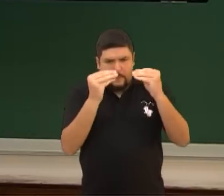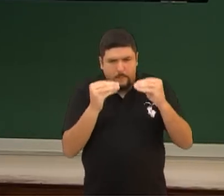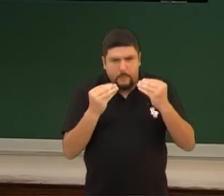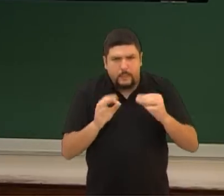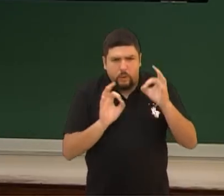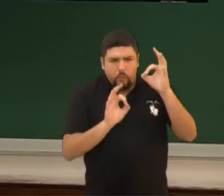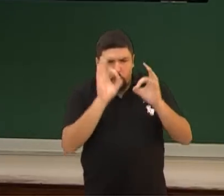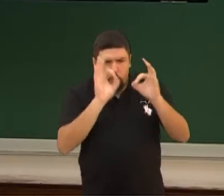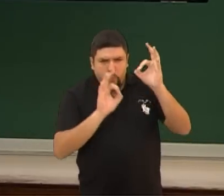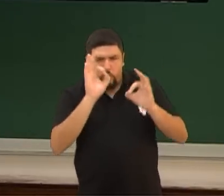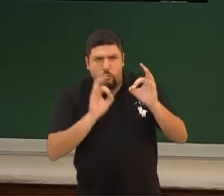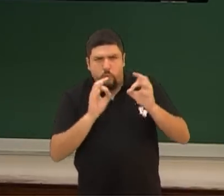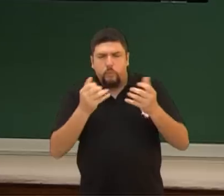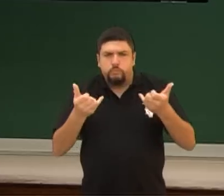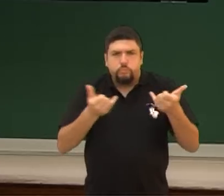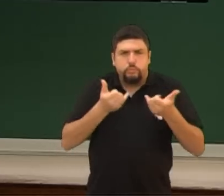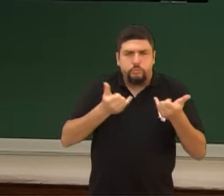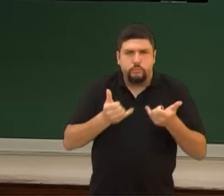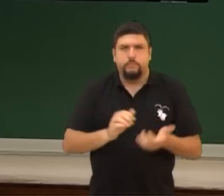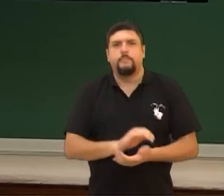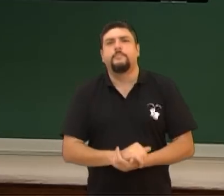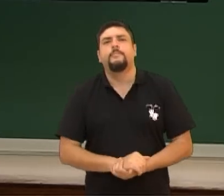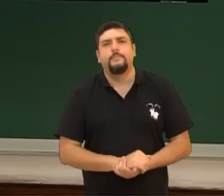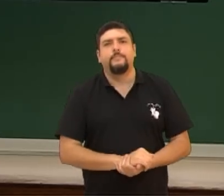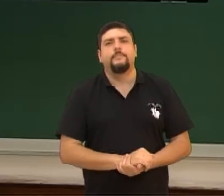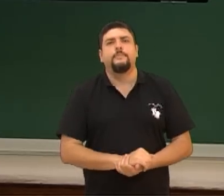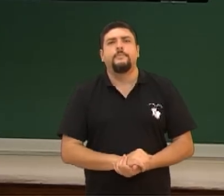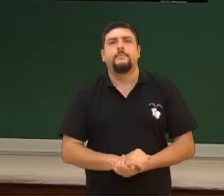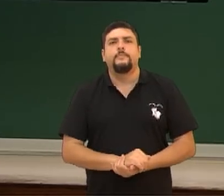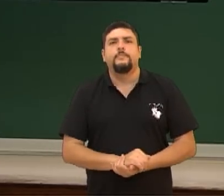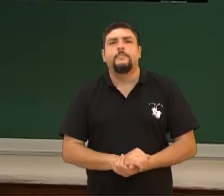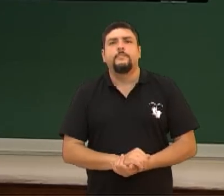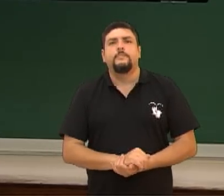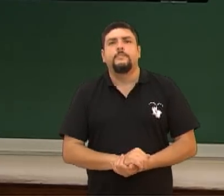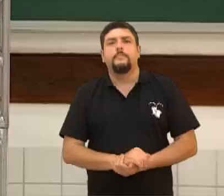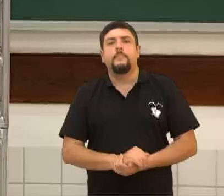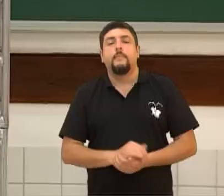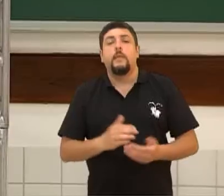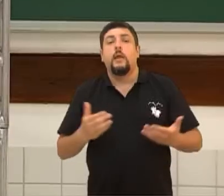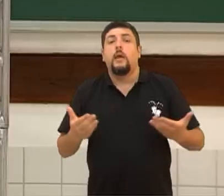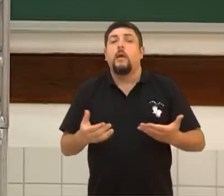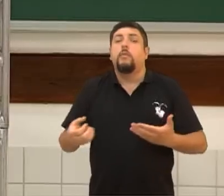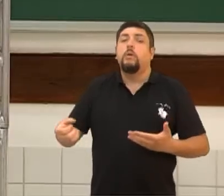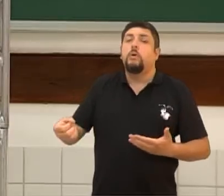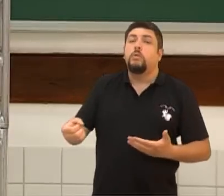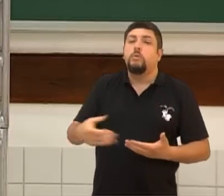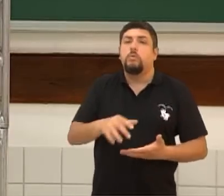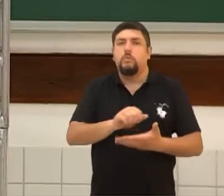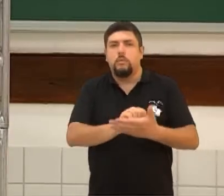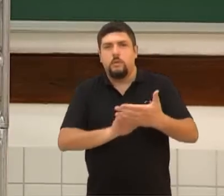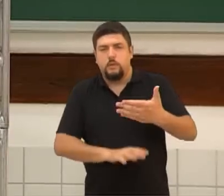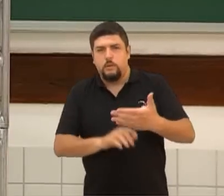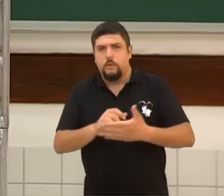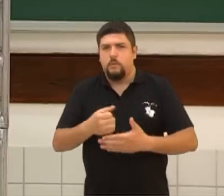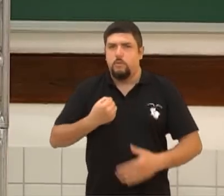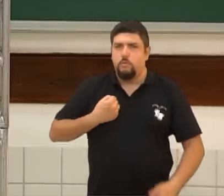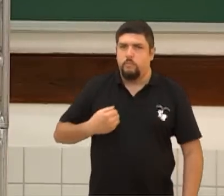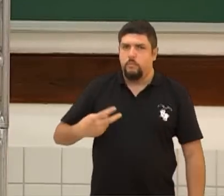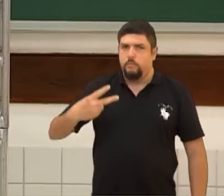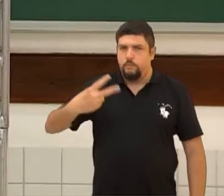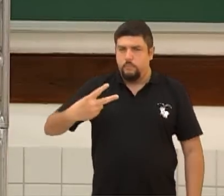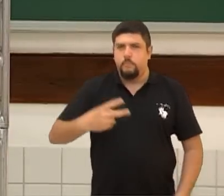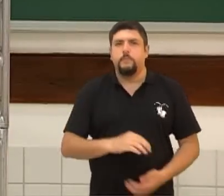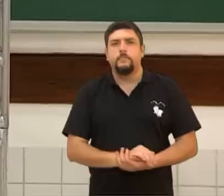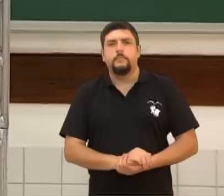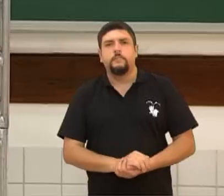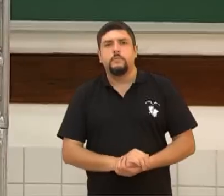melhor as informações. Bacana? Então, aqui eu tenho uma nova atividade para você, atividade 2, tá?